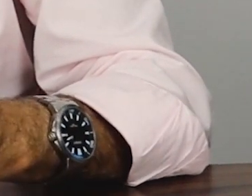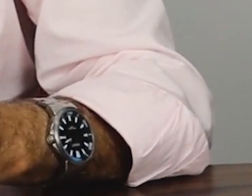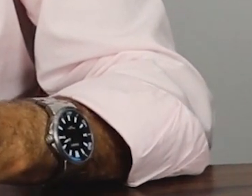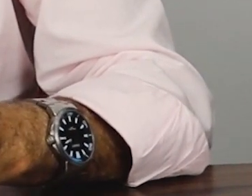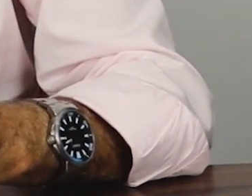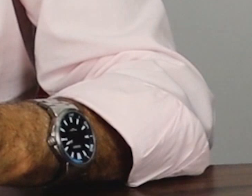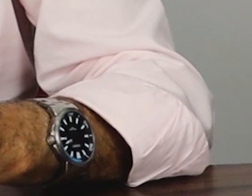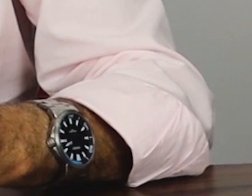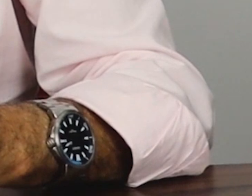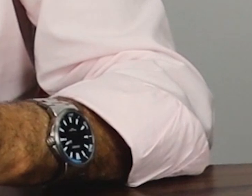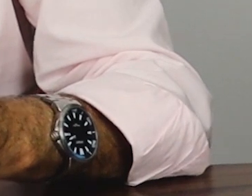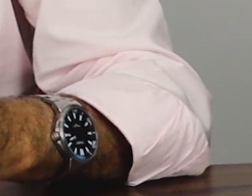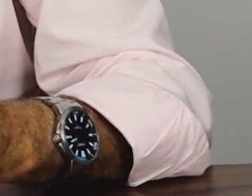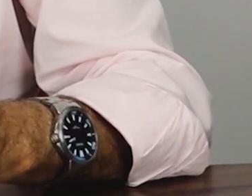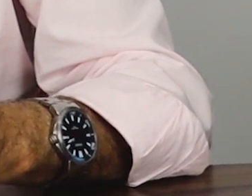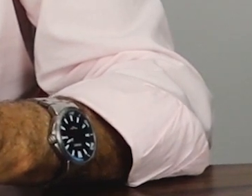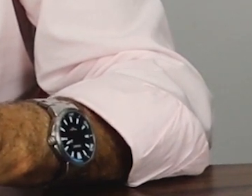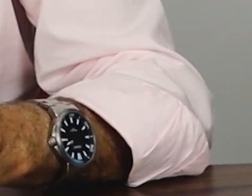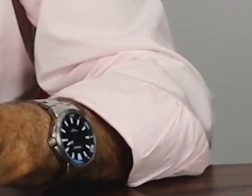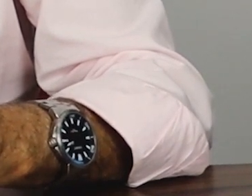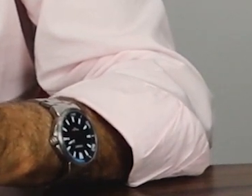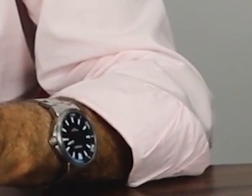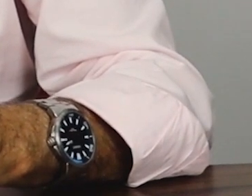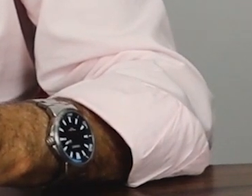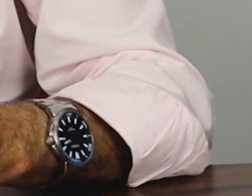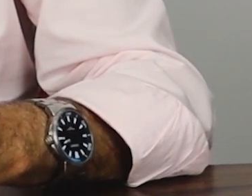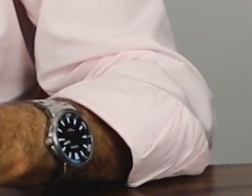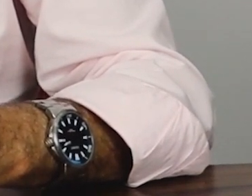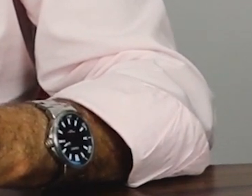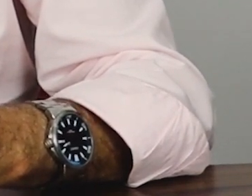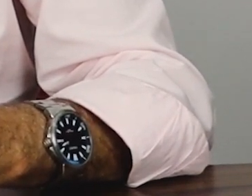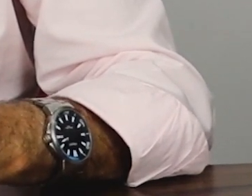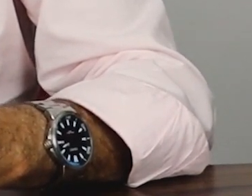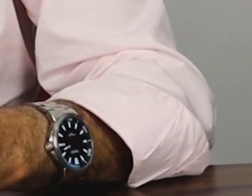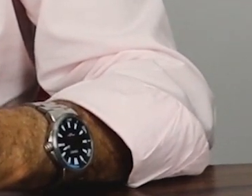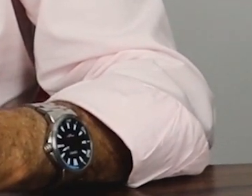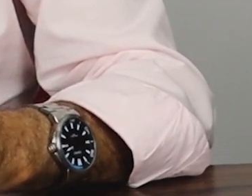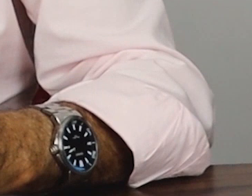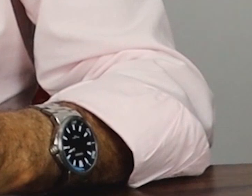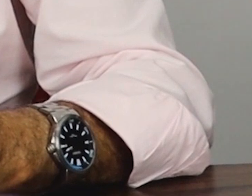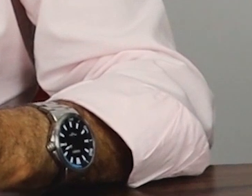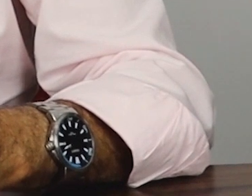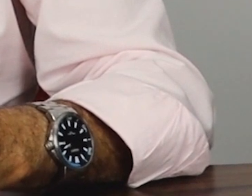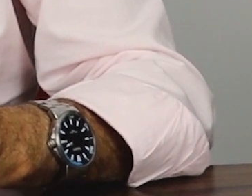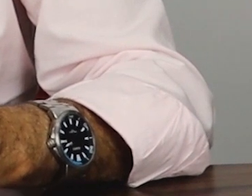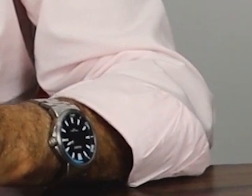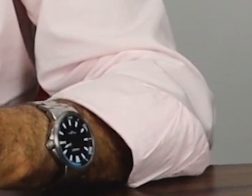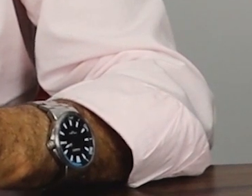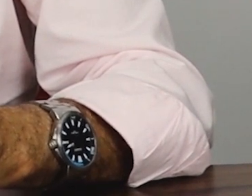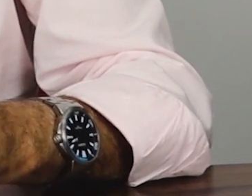data é celebrada anualmente no dia 25 de outubro e tem como objetivo denunciar abusos,